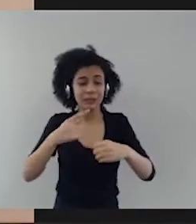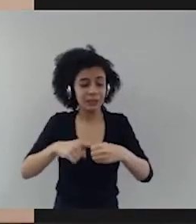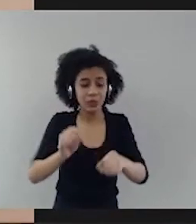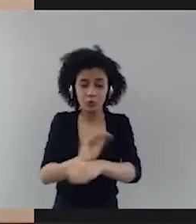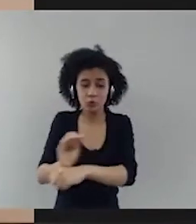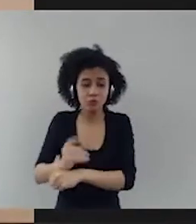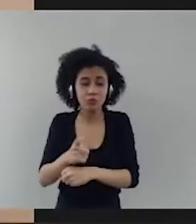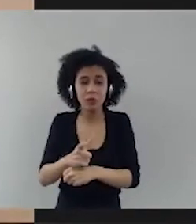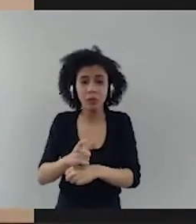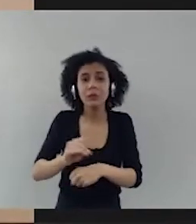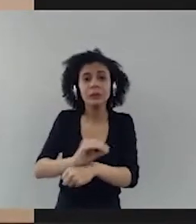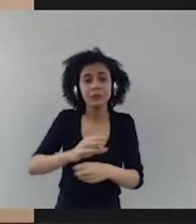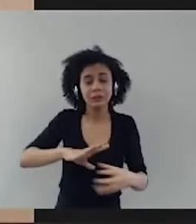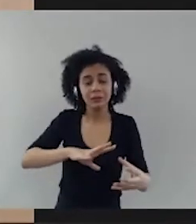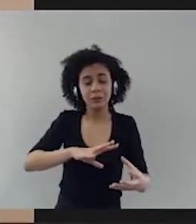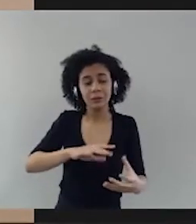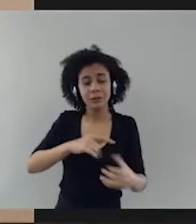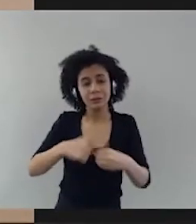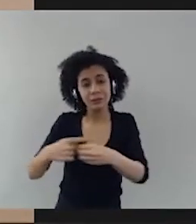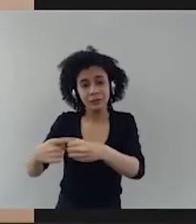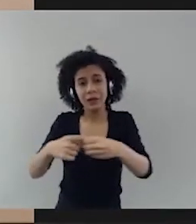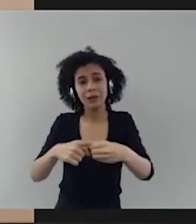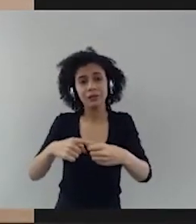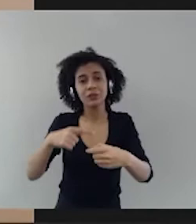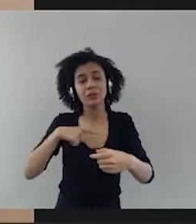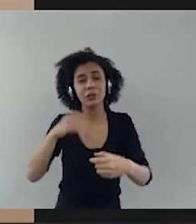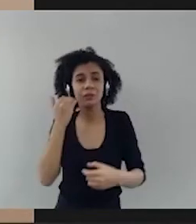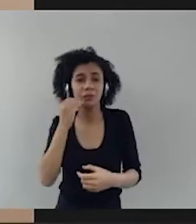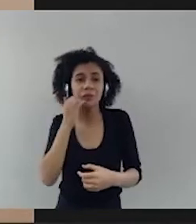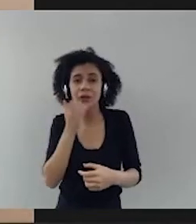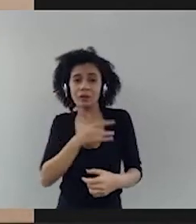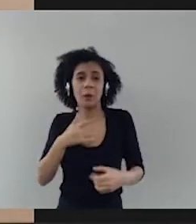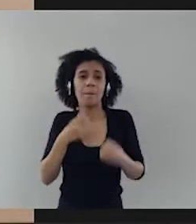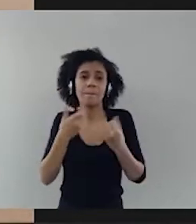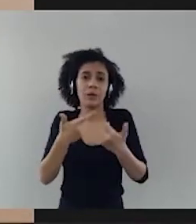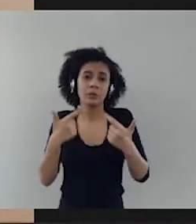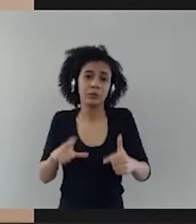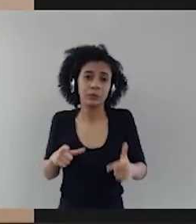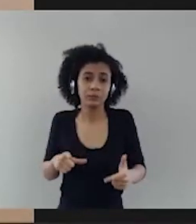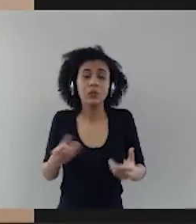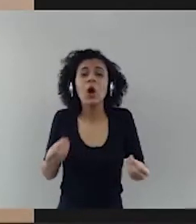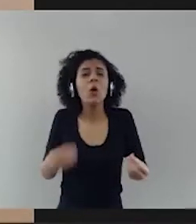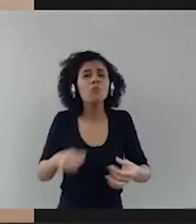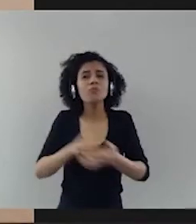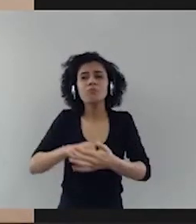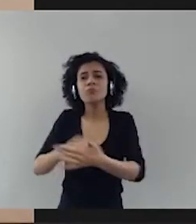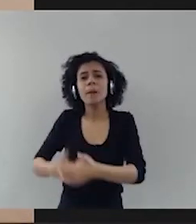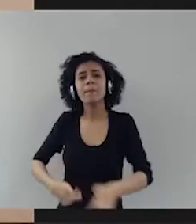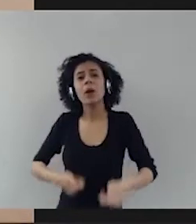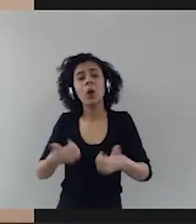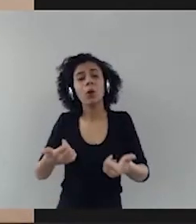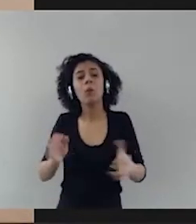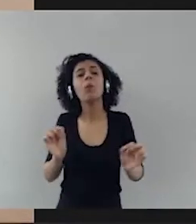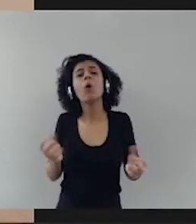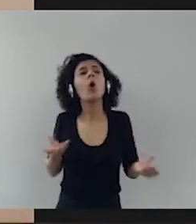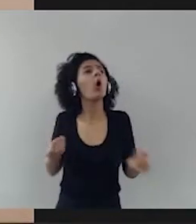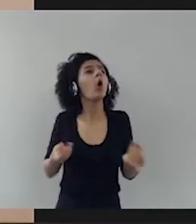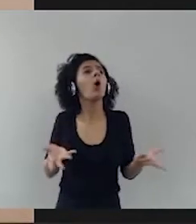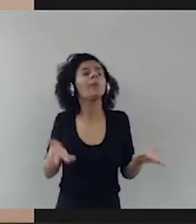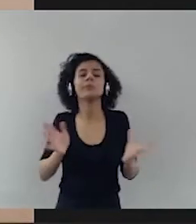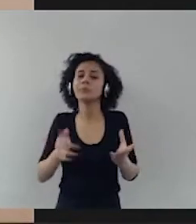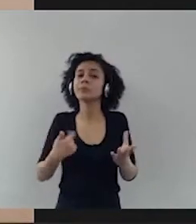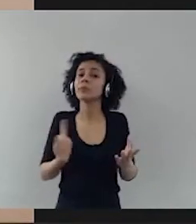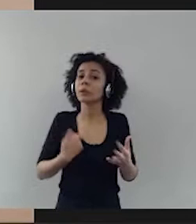no restante do corpo. Como é que se combate esse tipo de coisa? Com planejamento